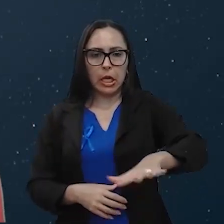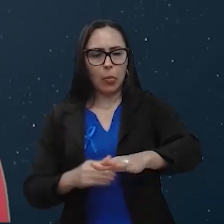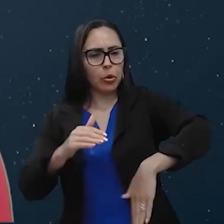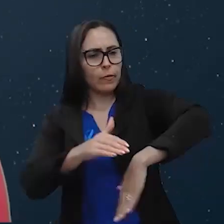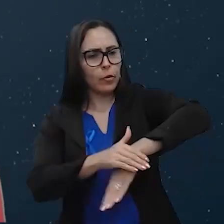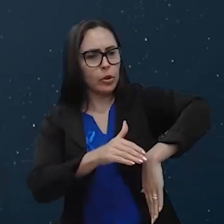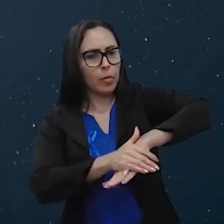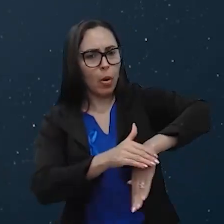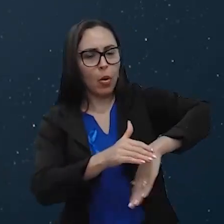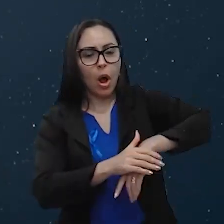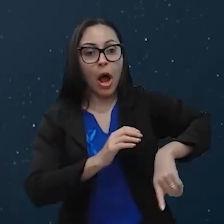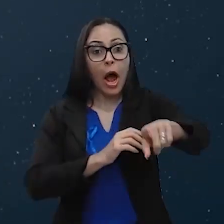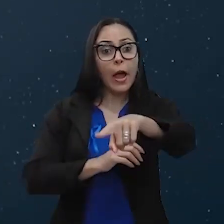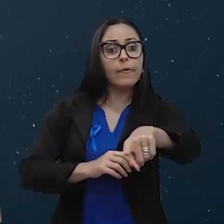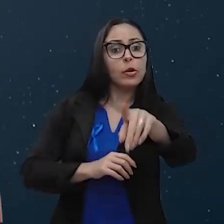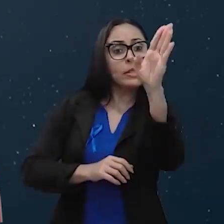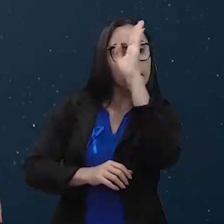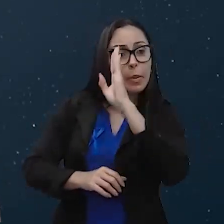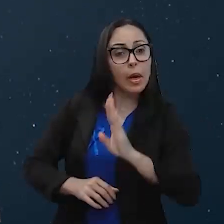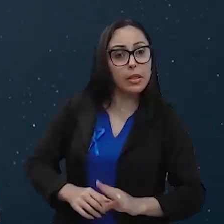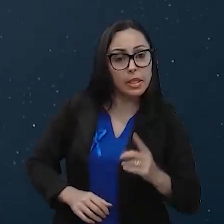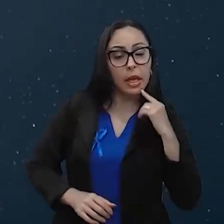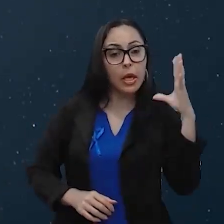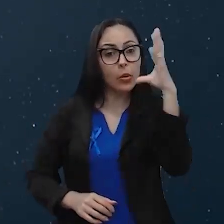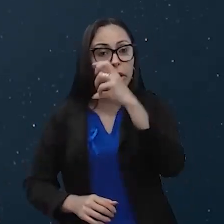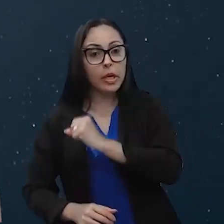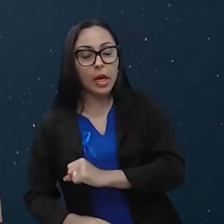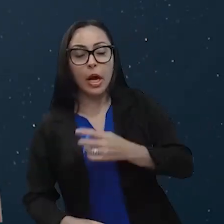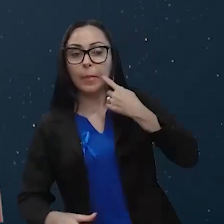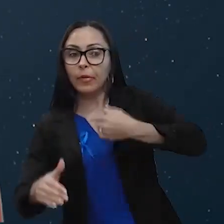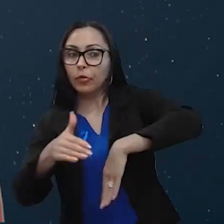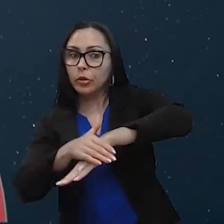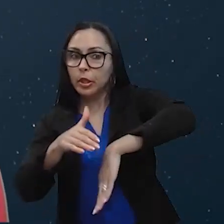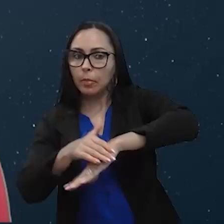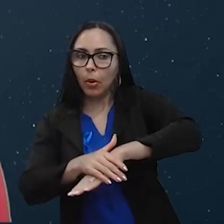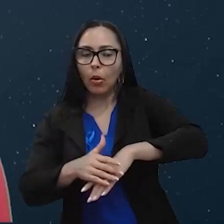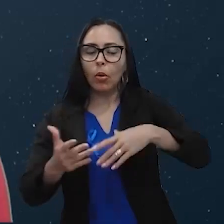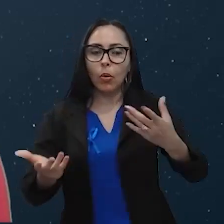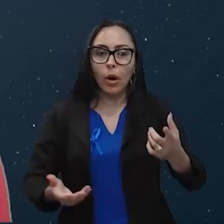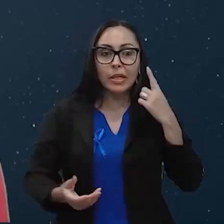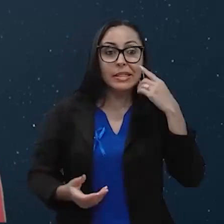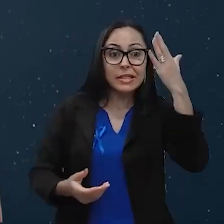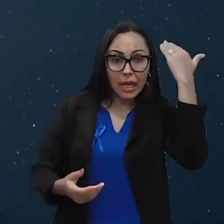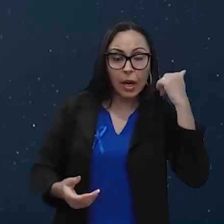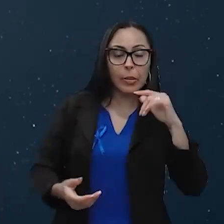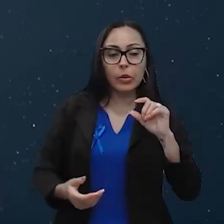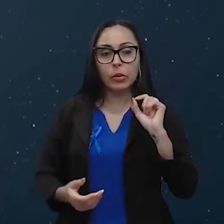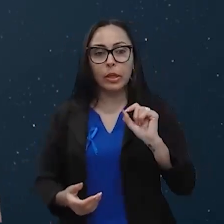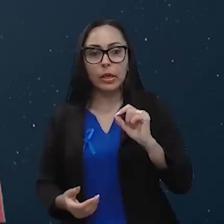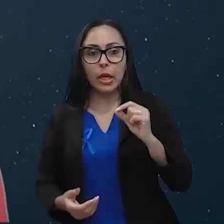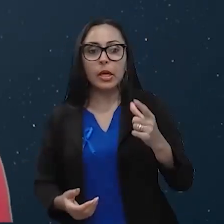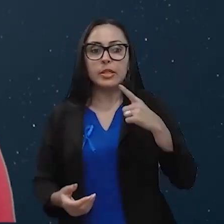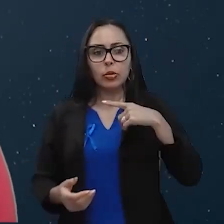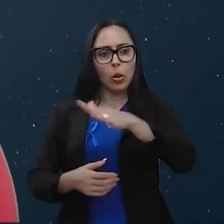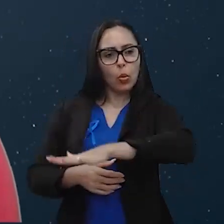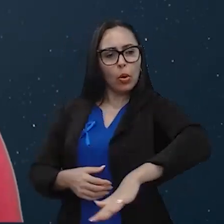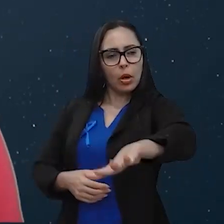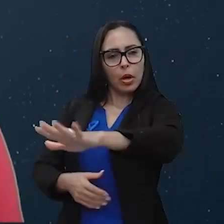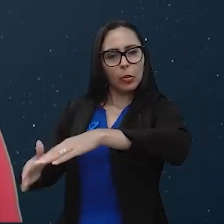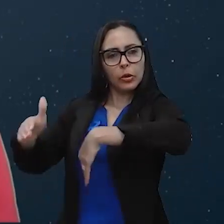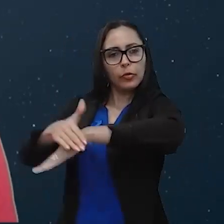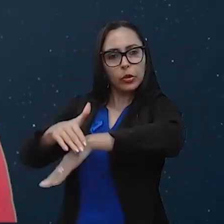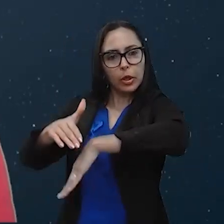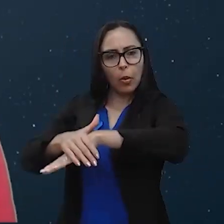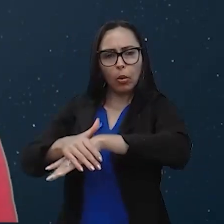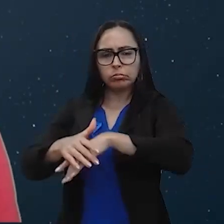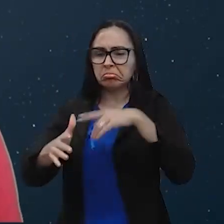que é brasileiro, que ama futebol e vê na telinha todo domingo, sabe que se eu tenho um campo de futebol ali, praticamente eu tenho